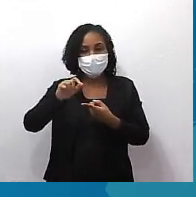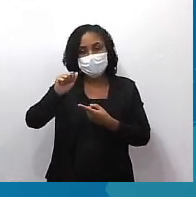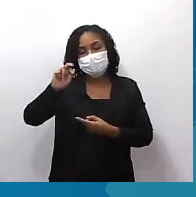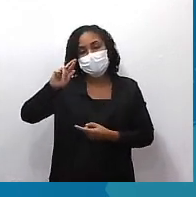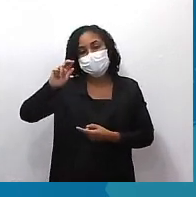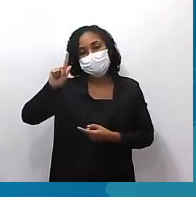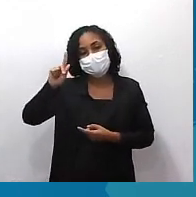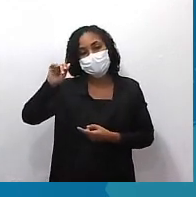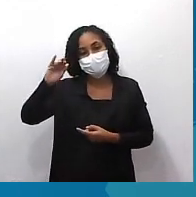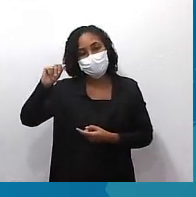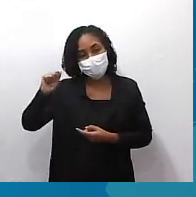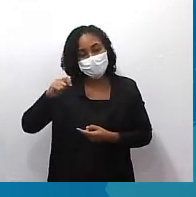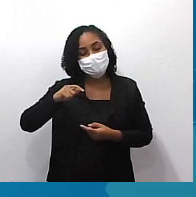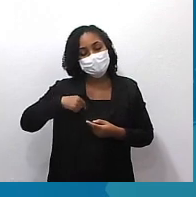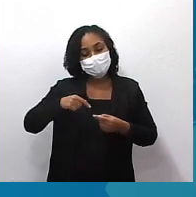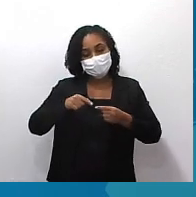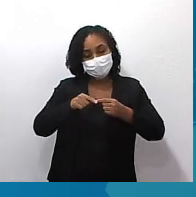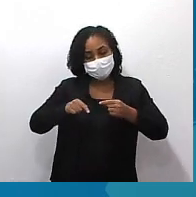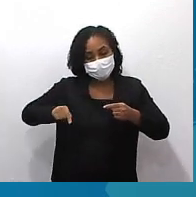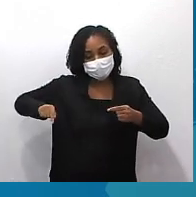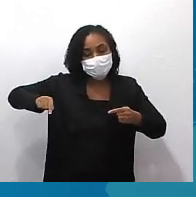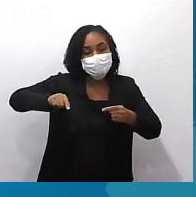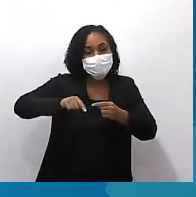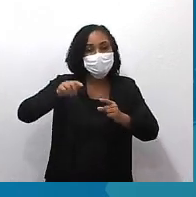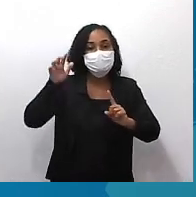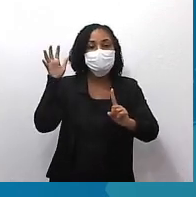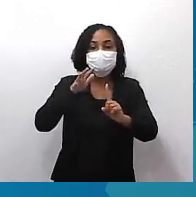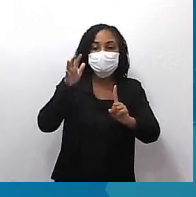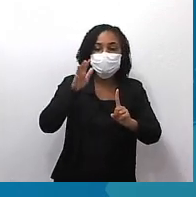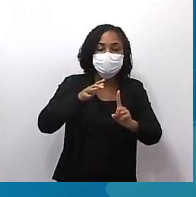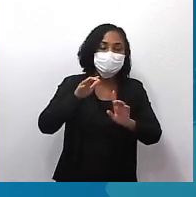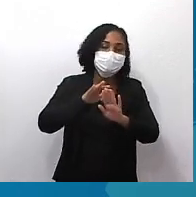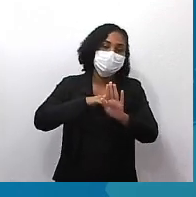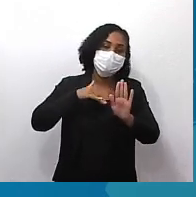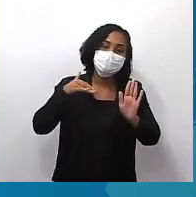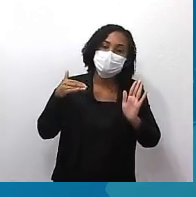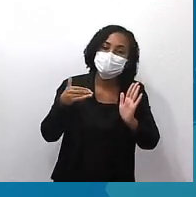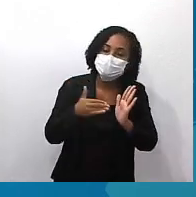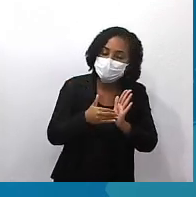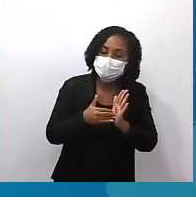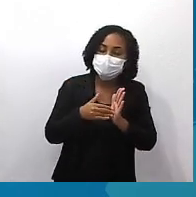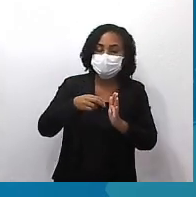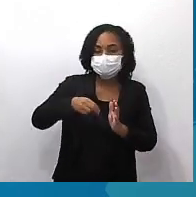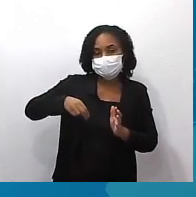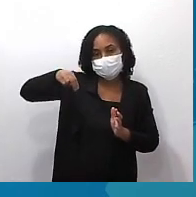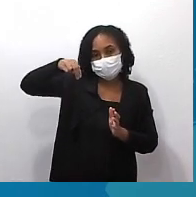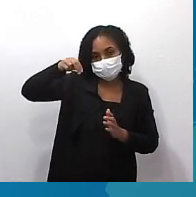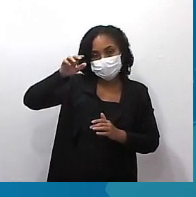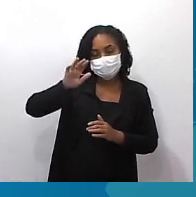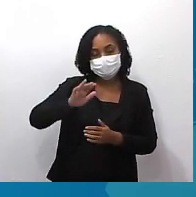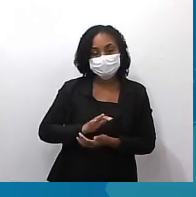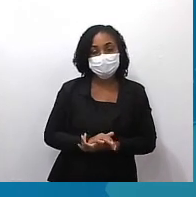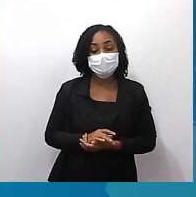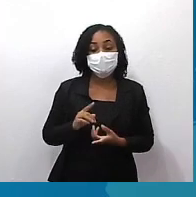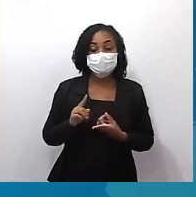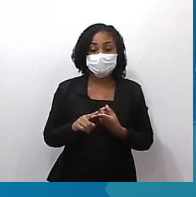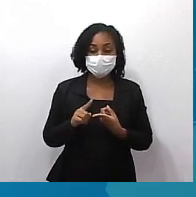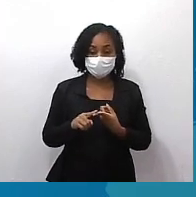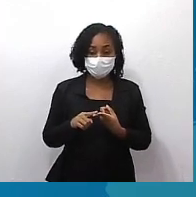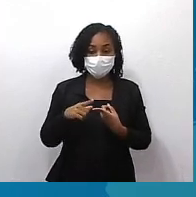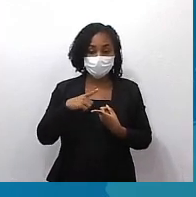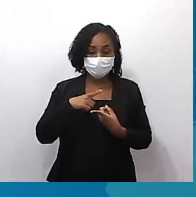pelos rios Tocantins e o rio Araguaia, que vai banhar ali toda a região centro-oeste até o norte do país. Nós temos